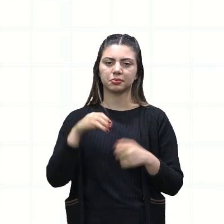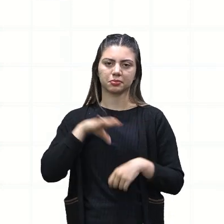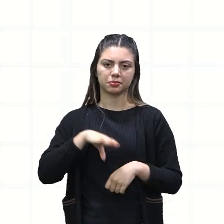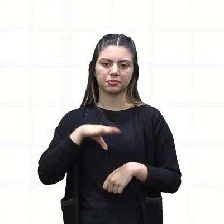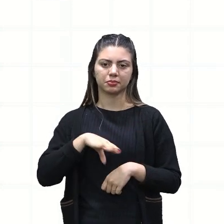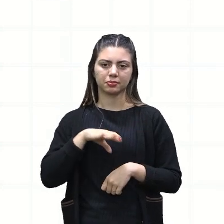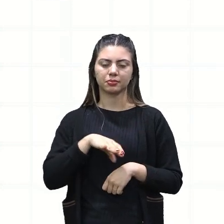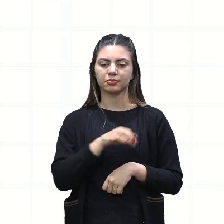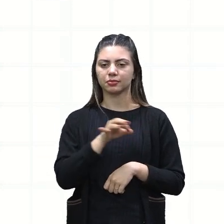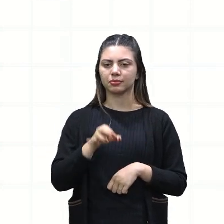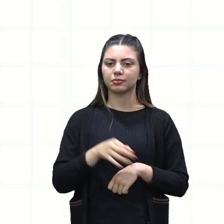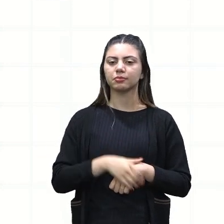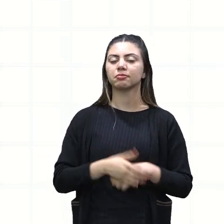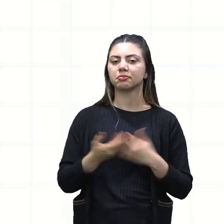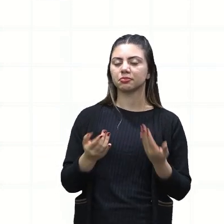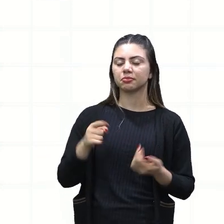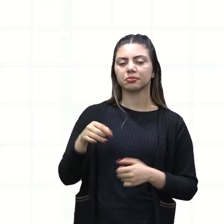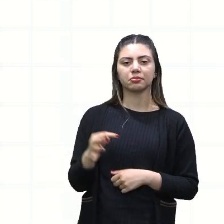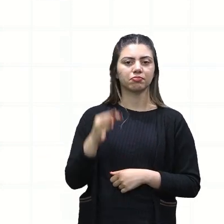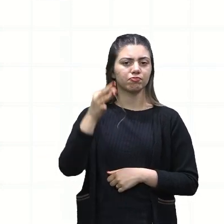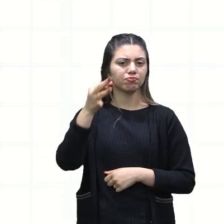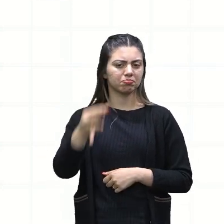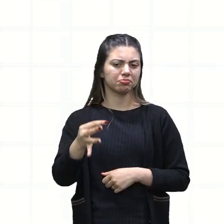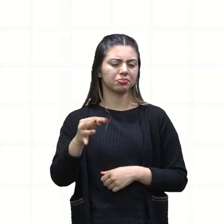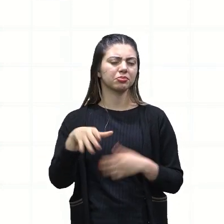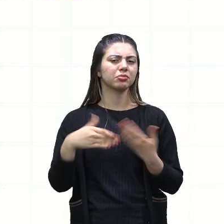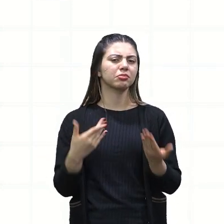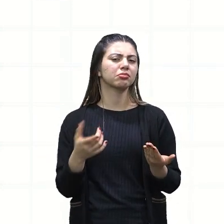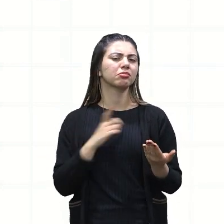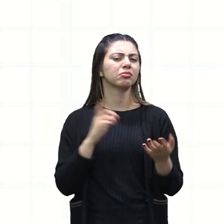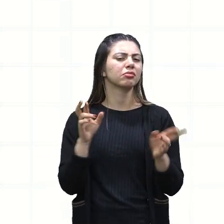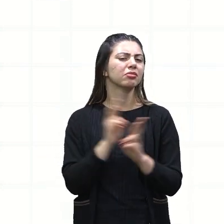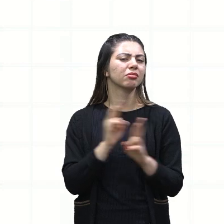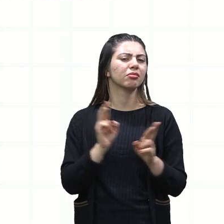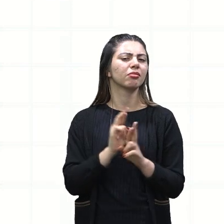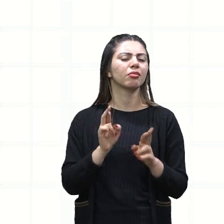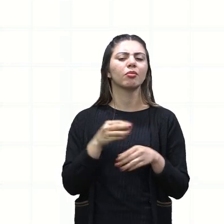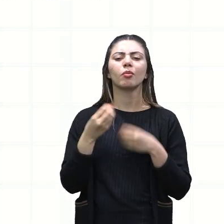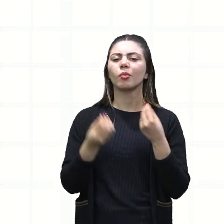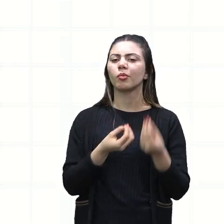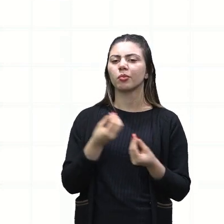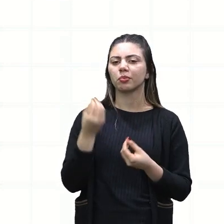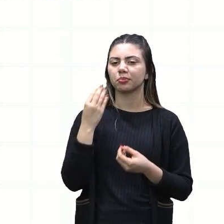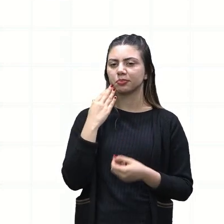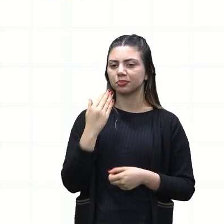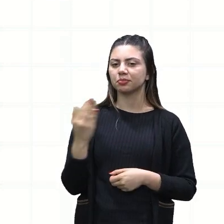Futuro, né? O futuro de quê? Que tipo de relacionamento?